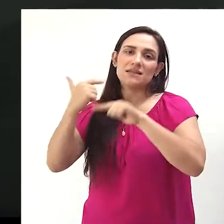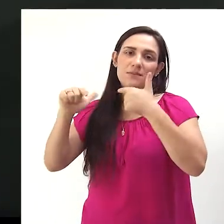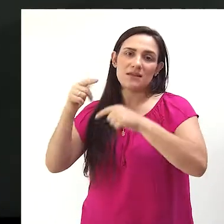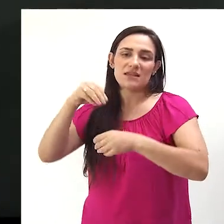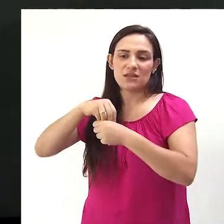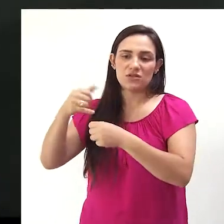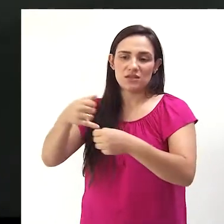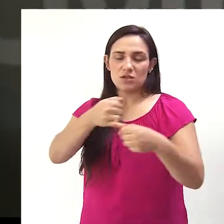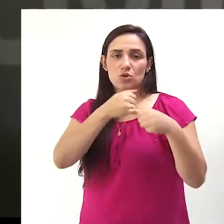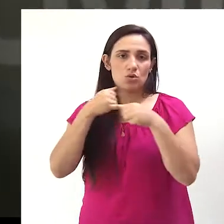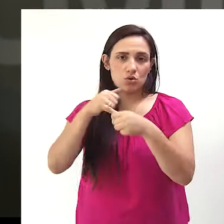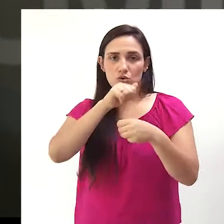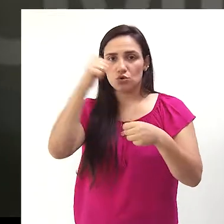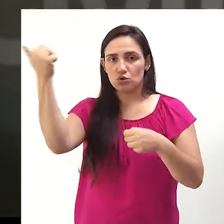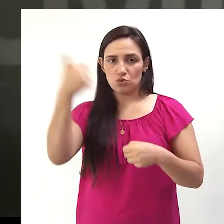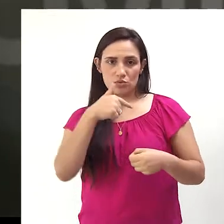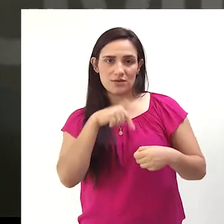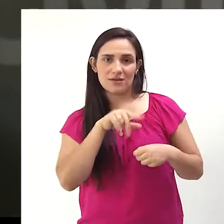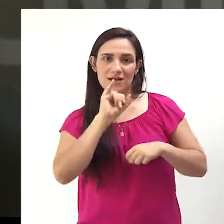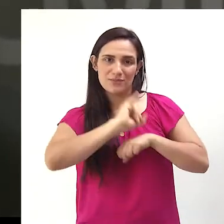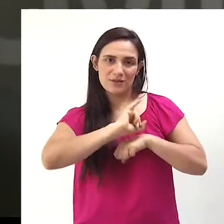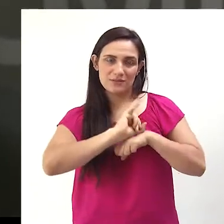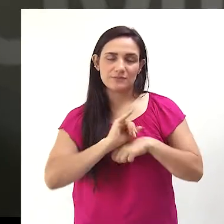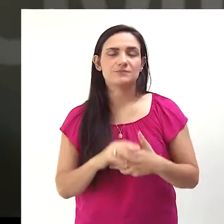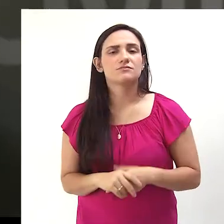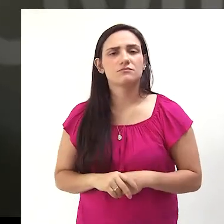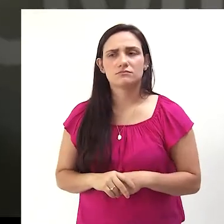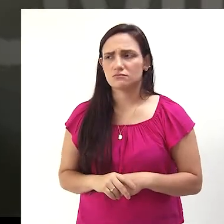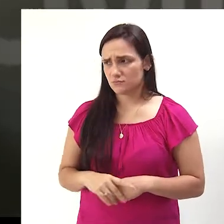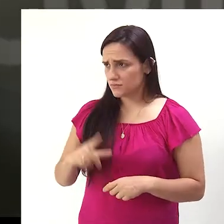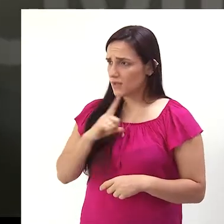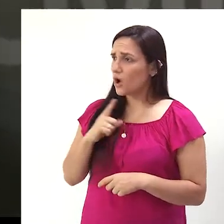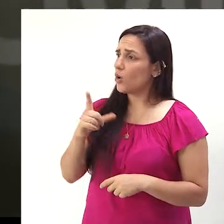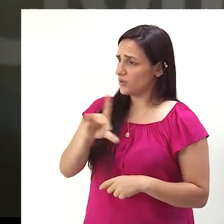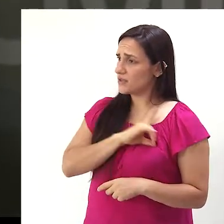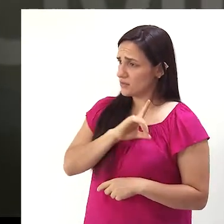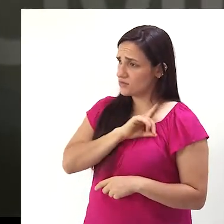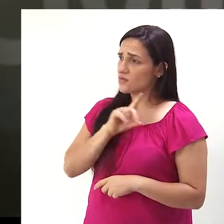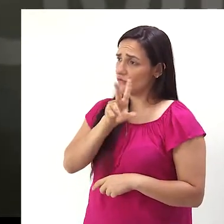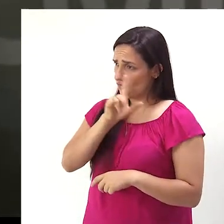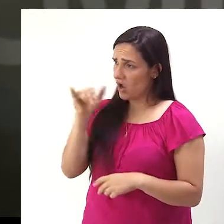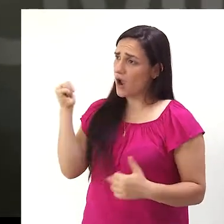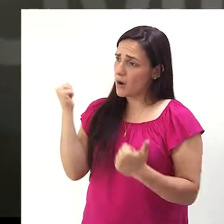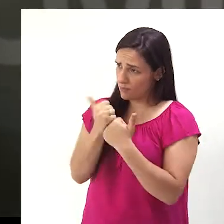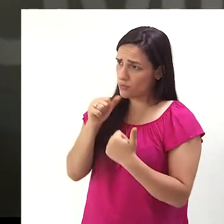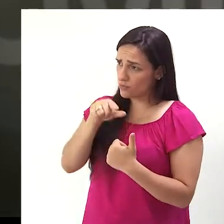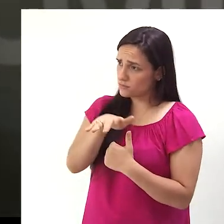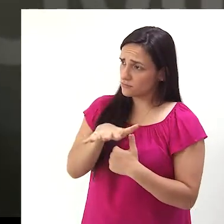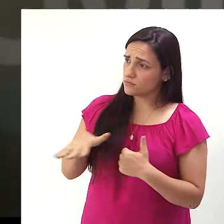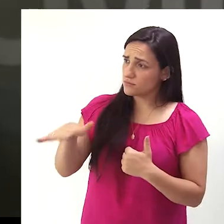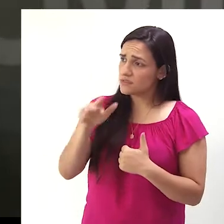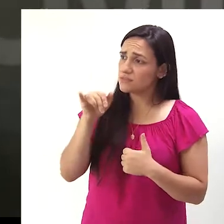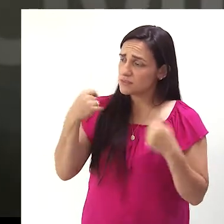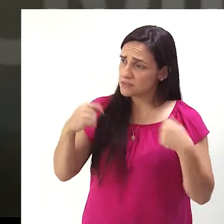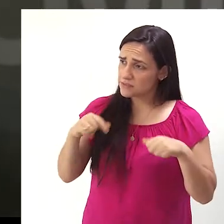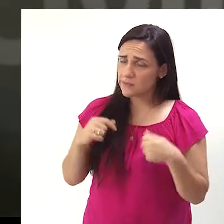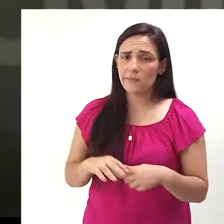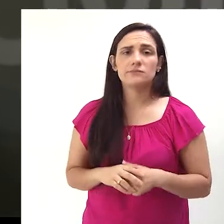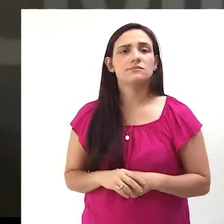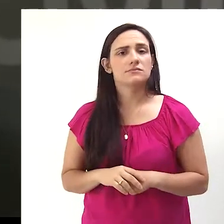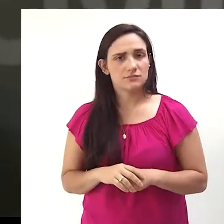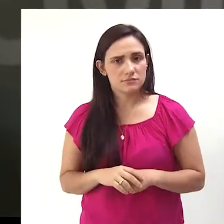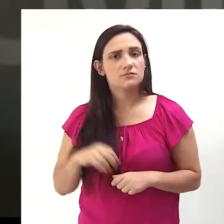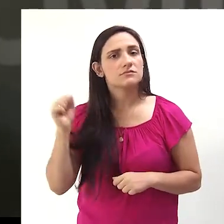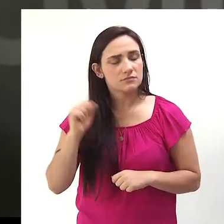na própria capital, né? E outras delegacias, doutor, também dão apoio à Deleagro e a Deleagro dá apoio a